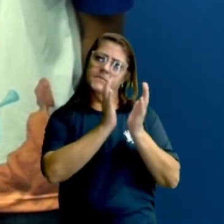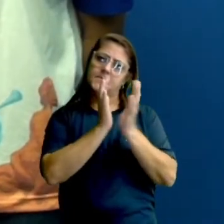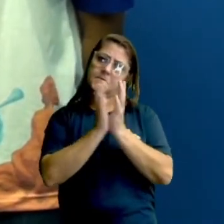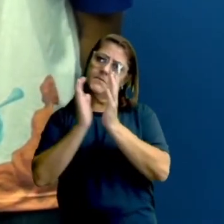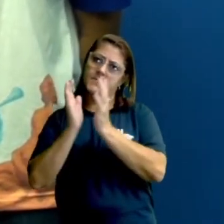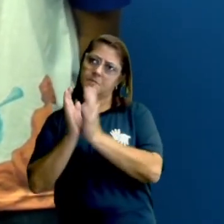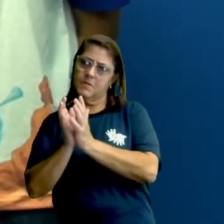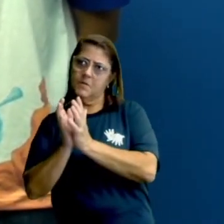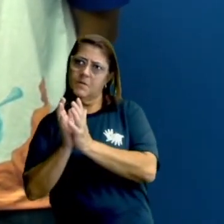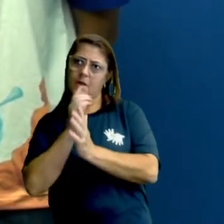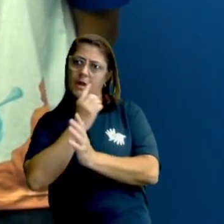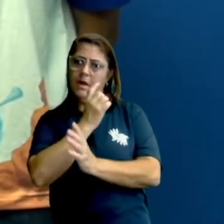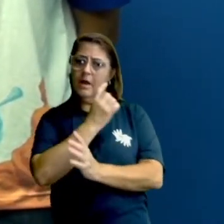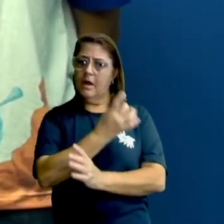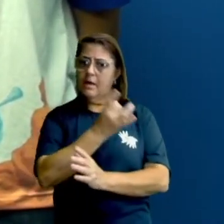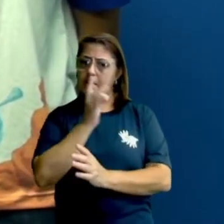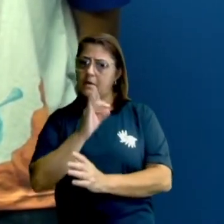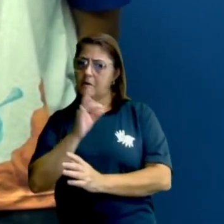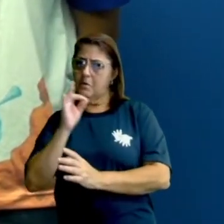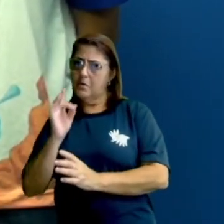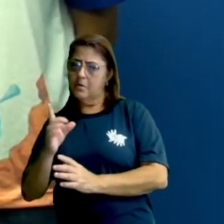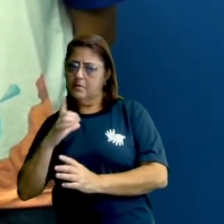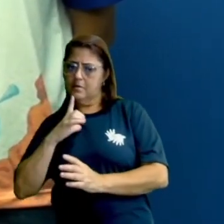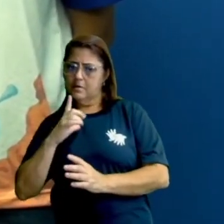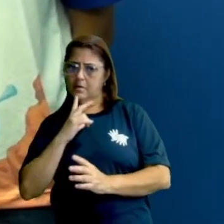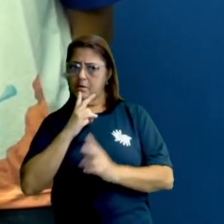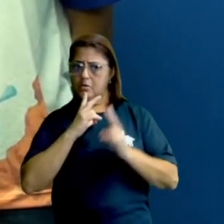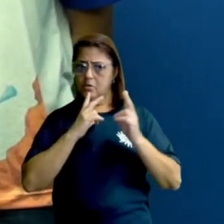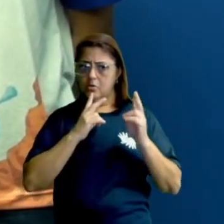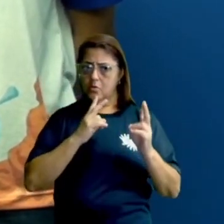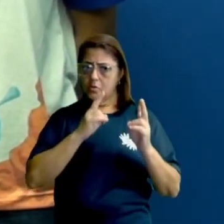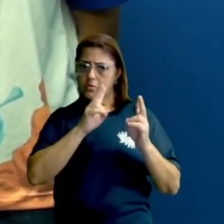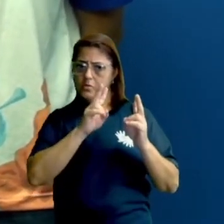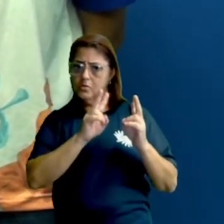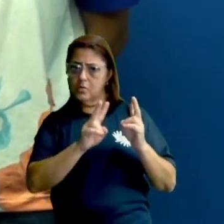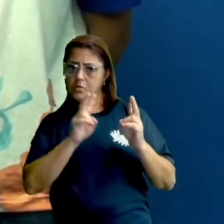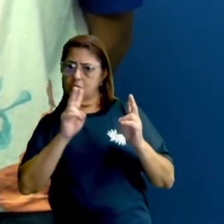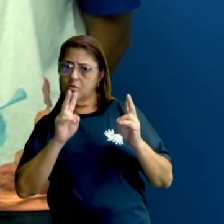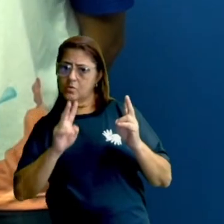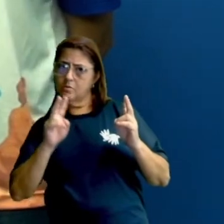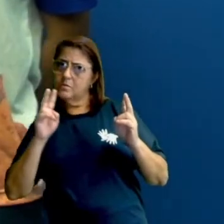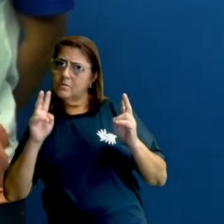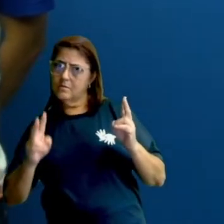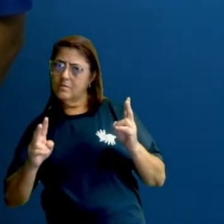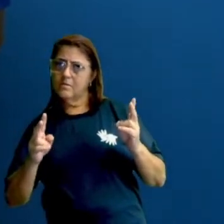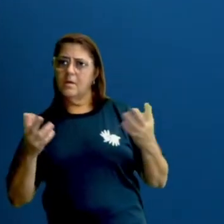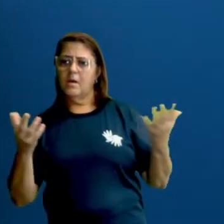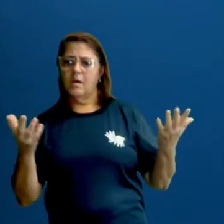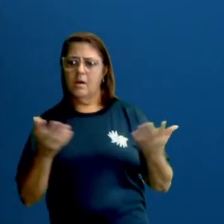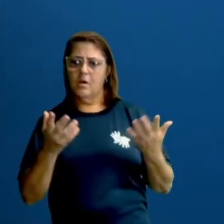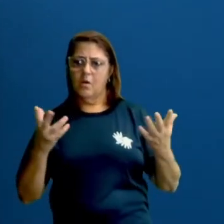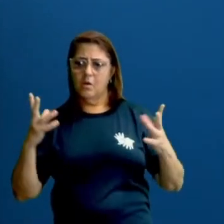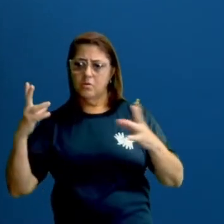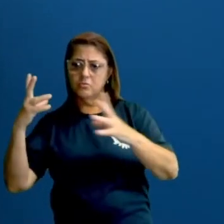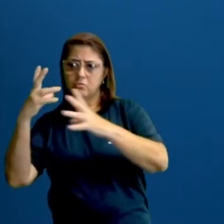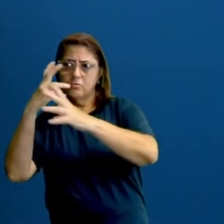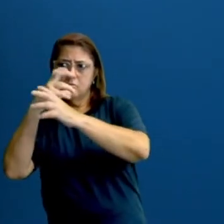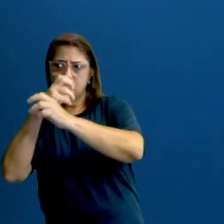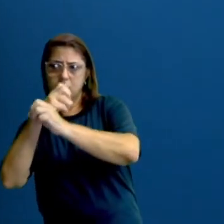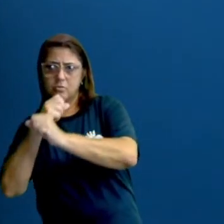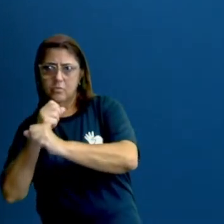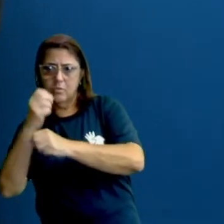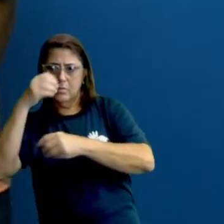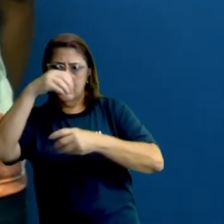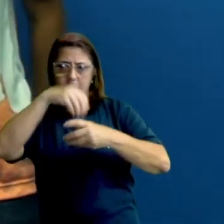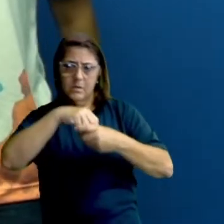em cada grupo há 2 lápis, agora eu posso concluir que o total de lápis que